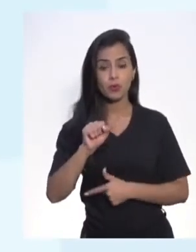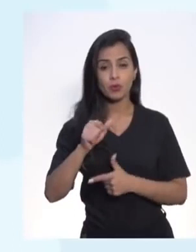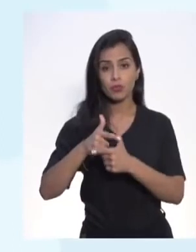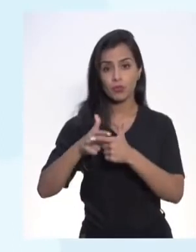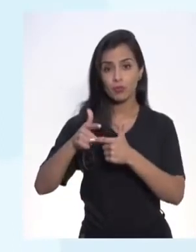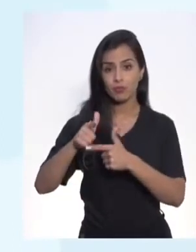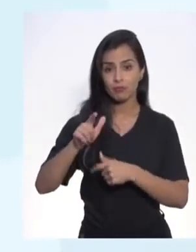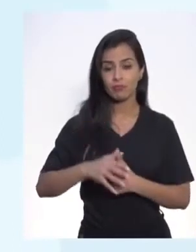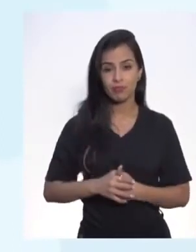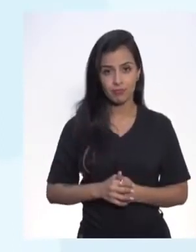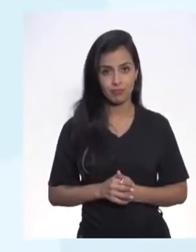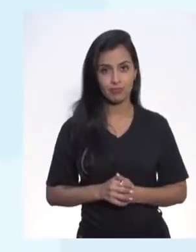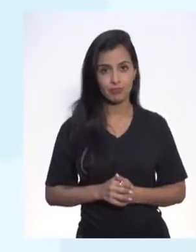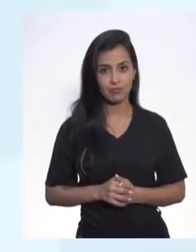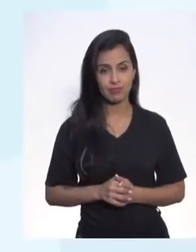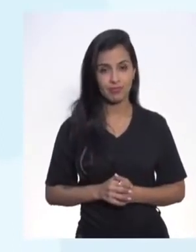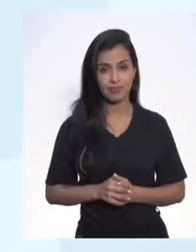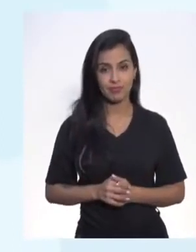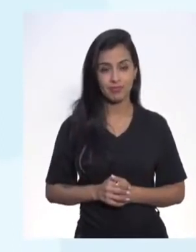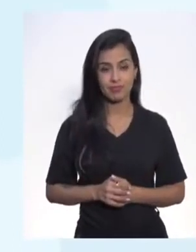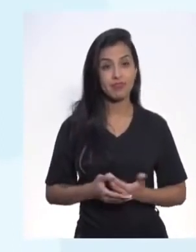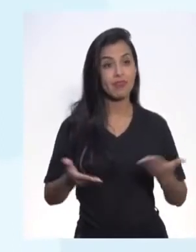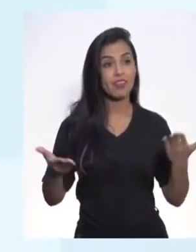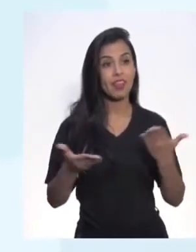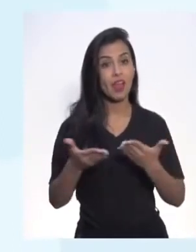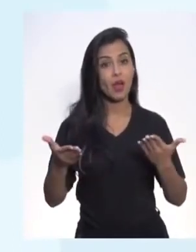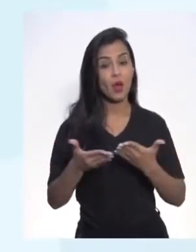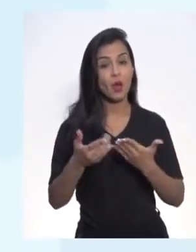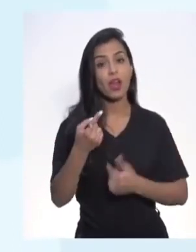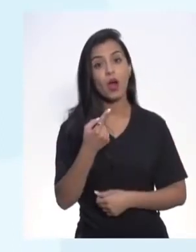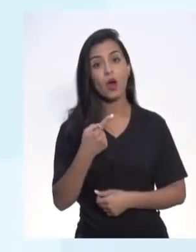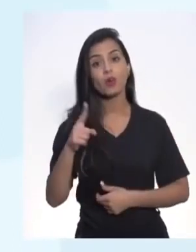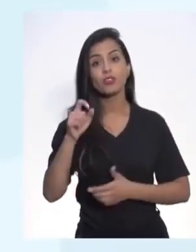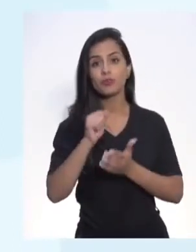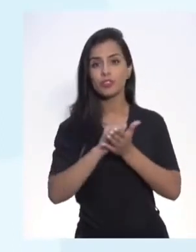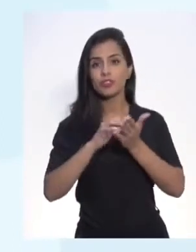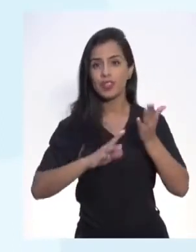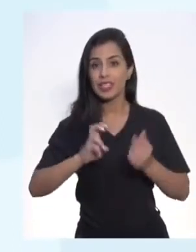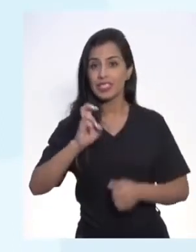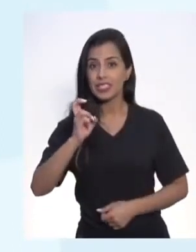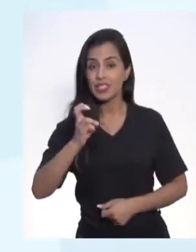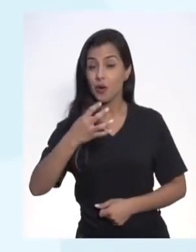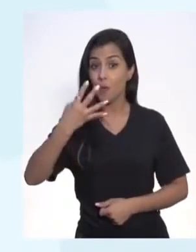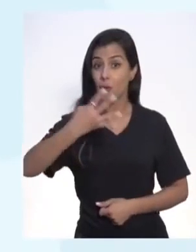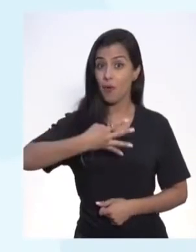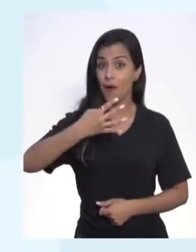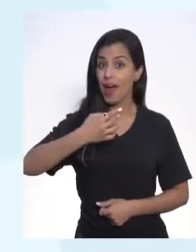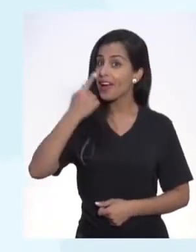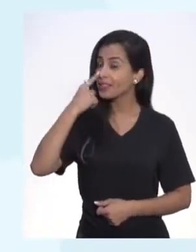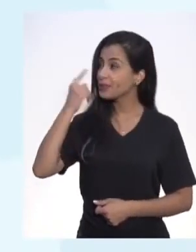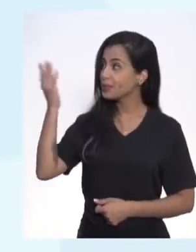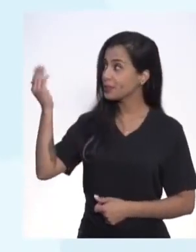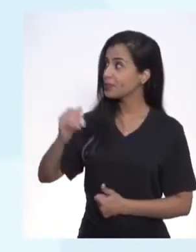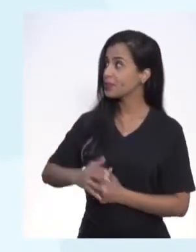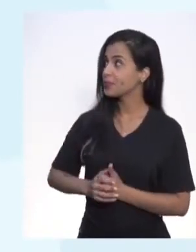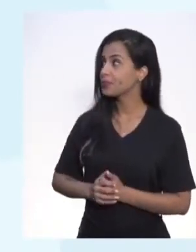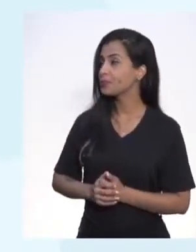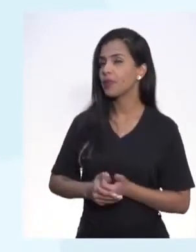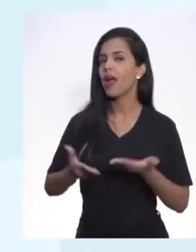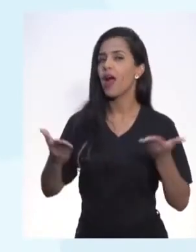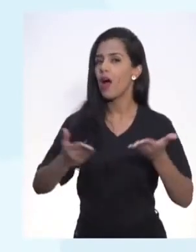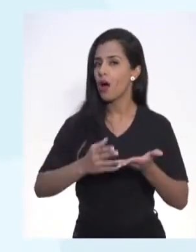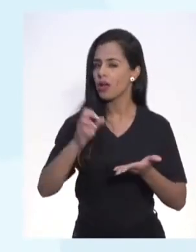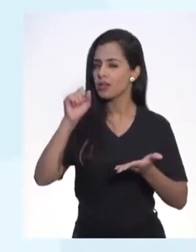Tudo bem? Vamos fazer a última parte agora dessa atividade? Então, a atividade 5, parte 4, pode colocar para os alunos. Agora